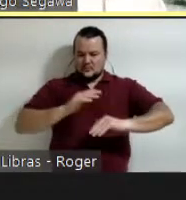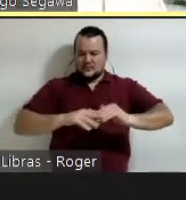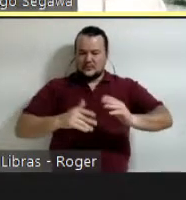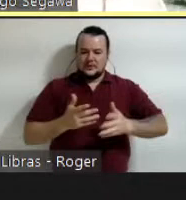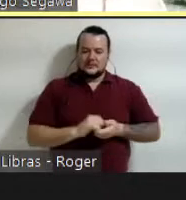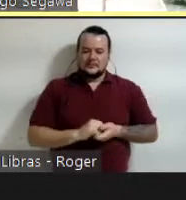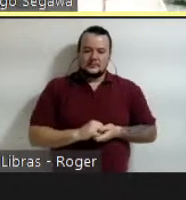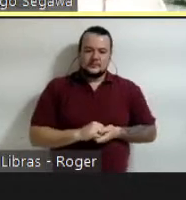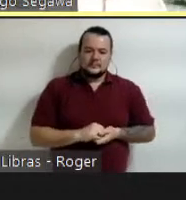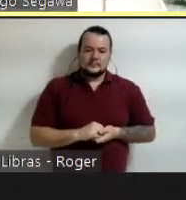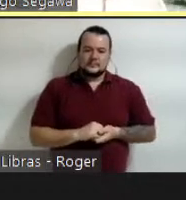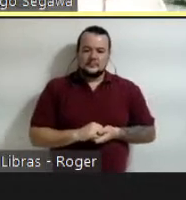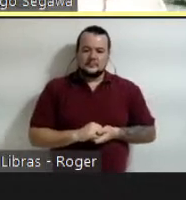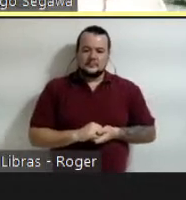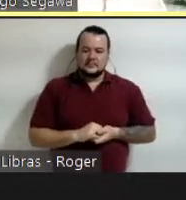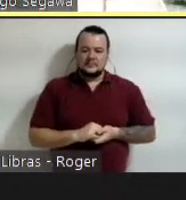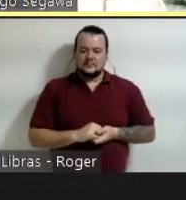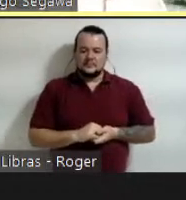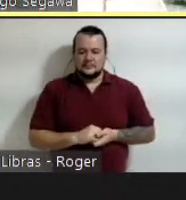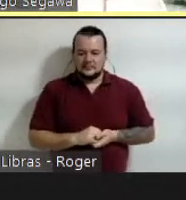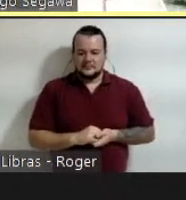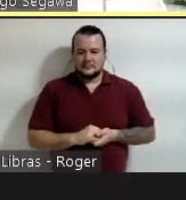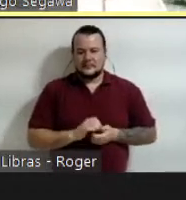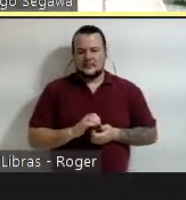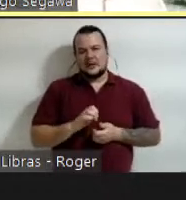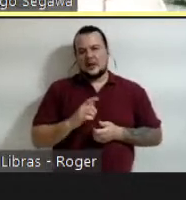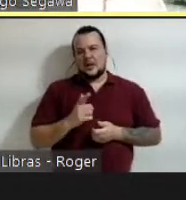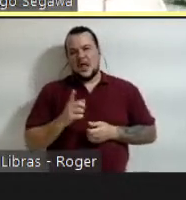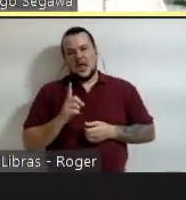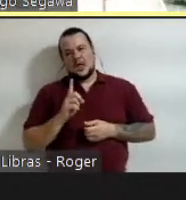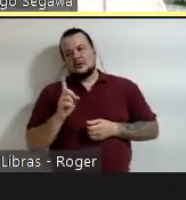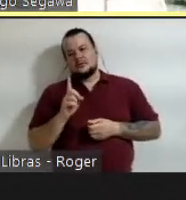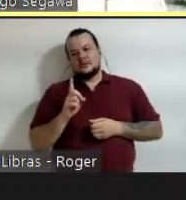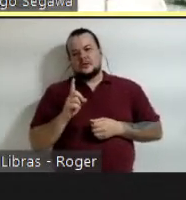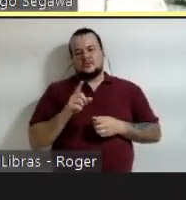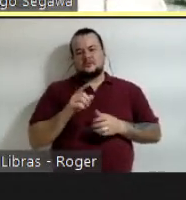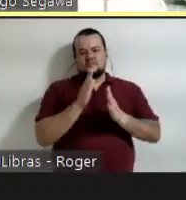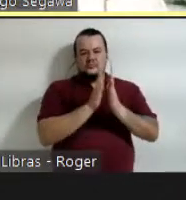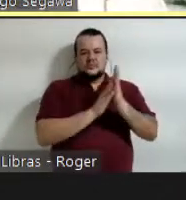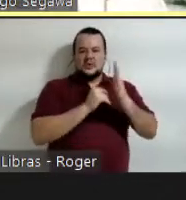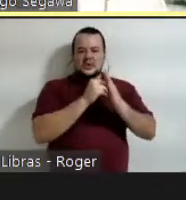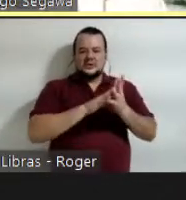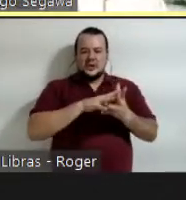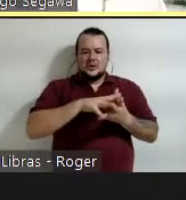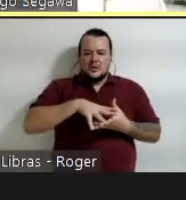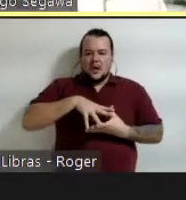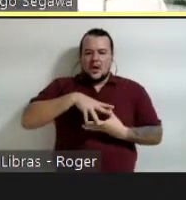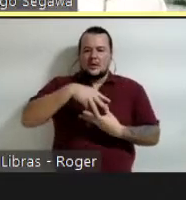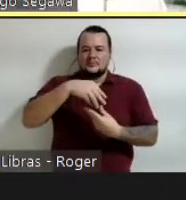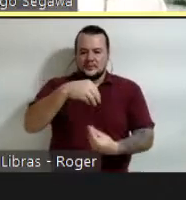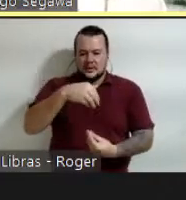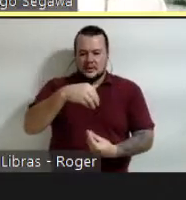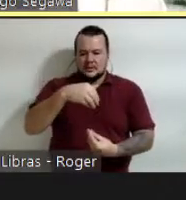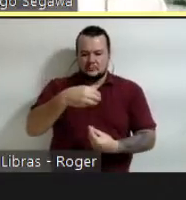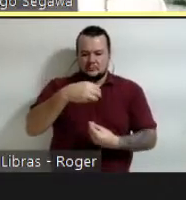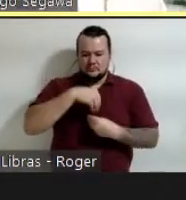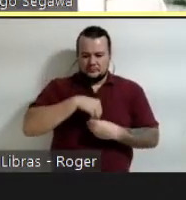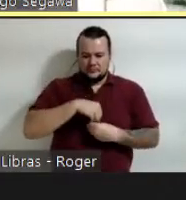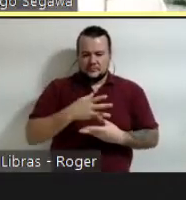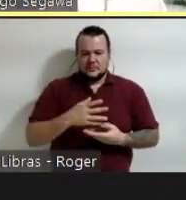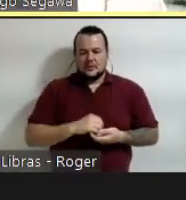A integração das artes. Claro que não é uma Portinari, é uma obra abstrata, diferenciando, mas, enfim, a questão da integração das artes. Claro que isso não é uma invenção